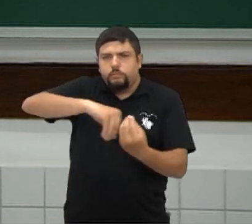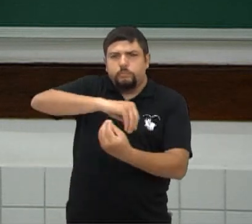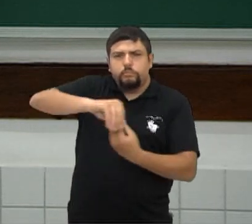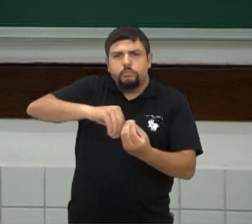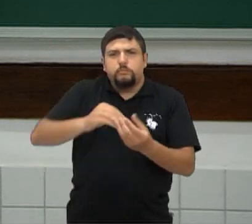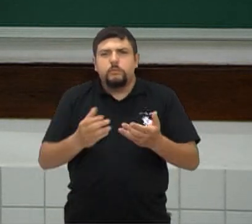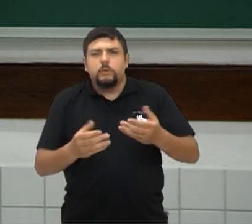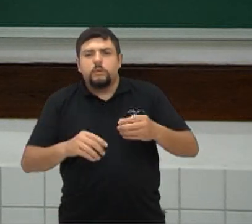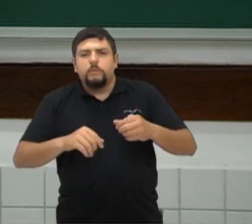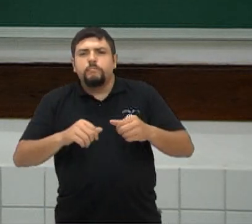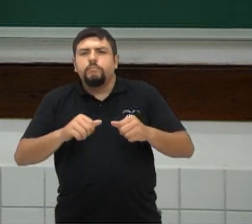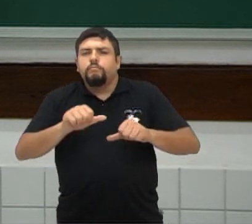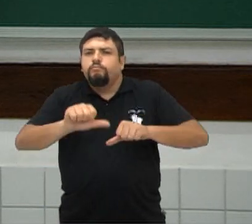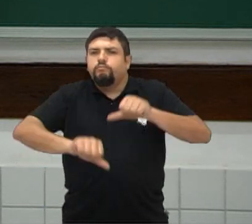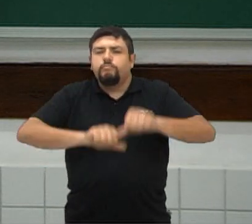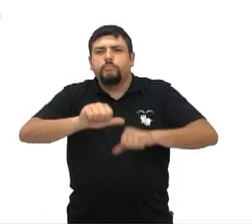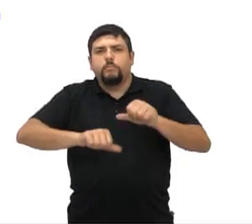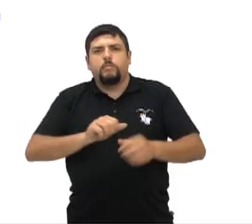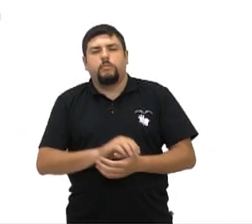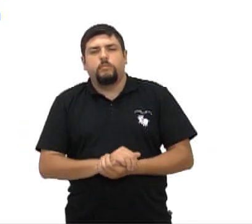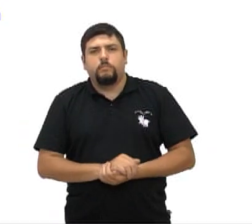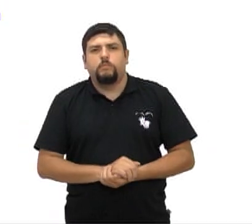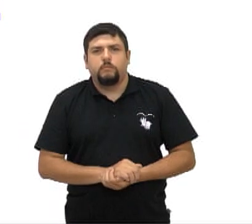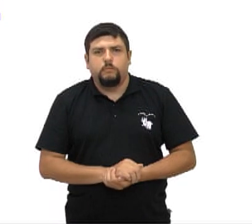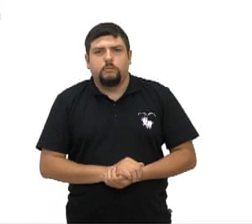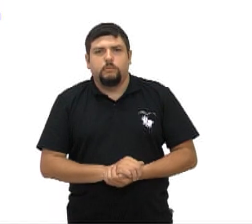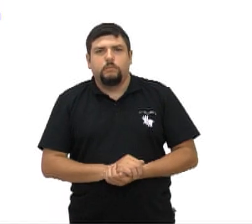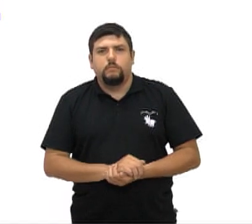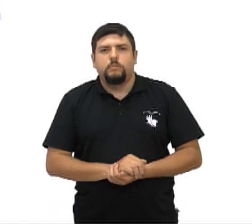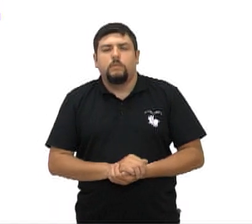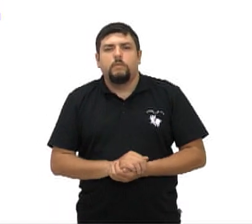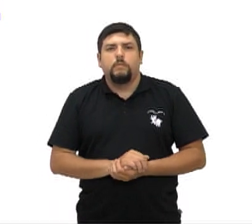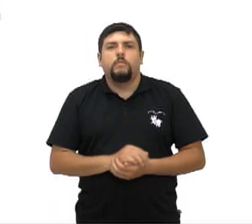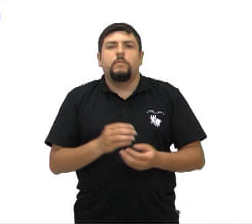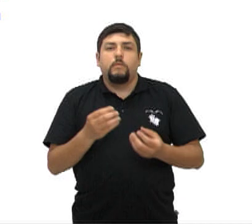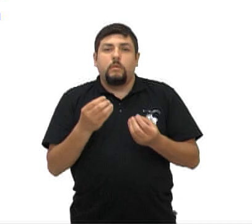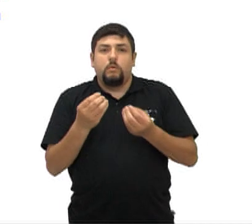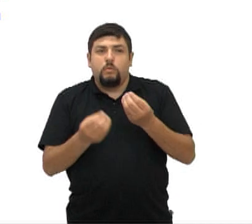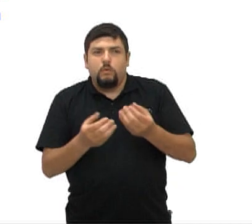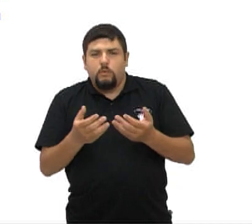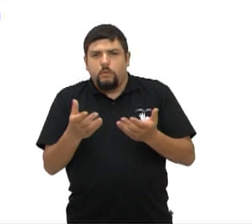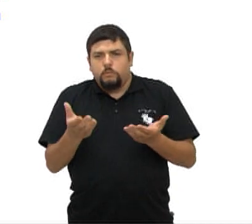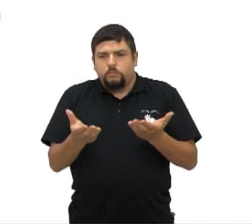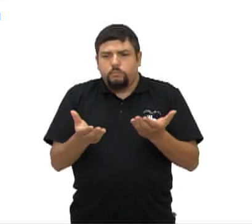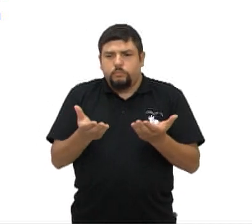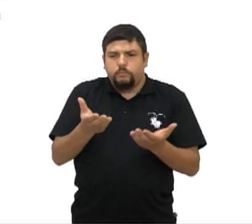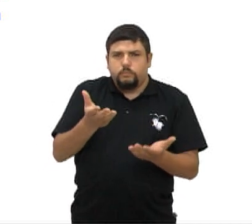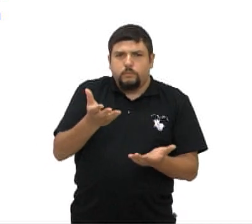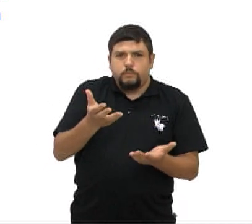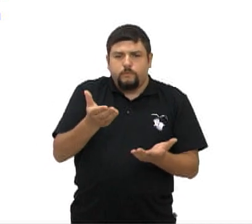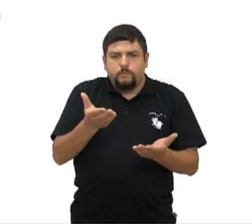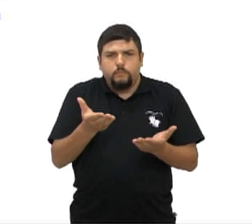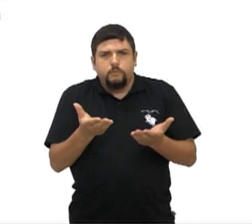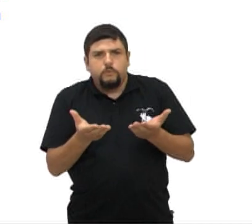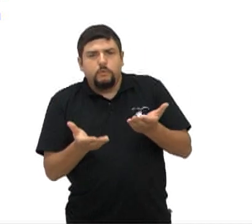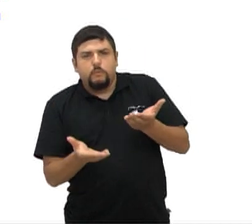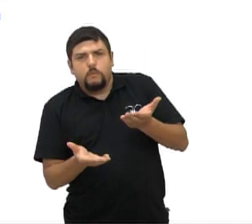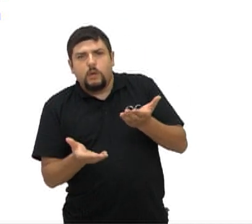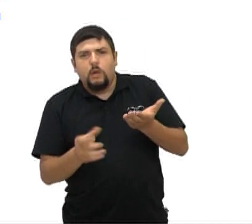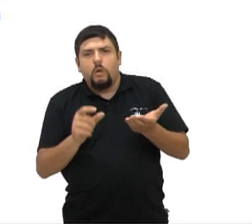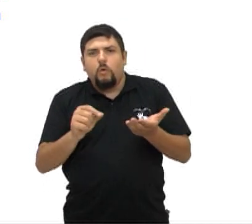só. A adição de uma substância desloca o equilíbrio no sentido que irá consumi-la, isso é, para o